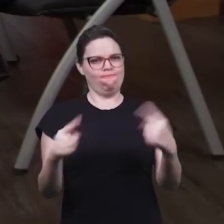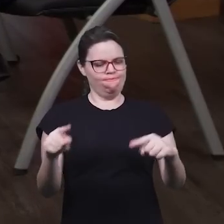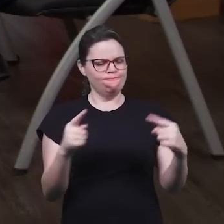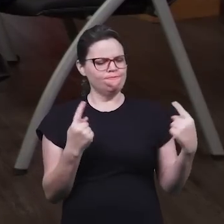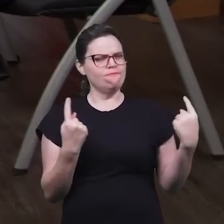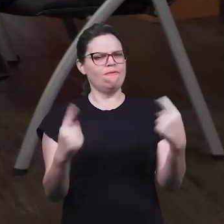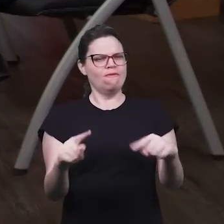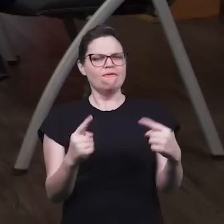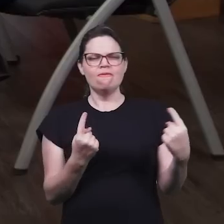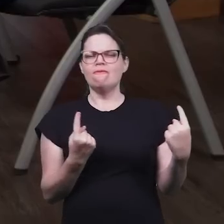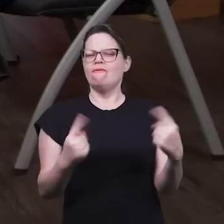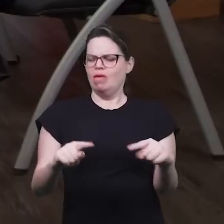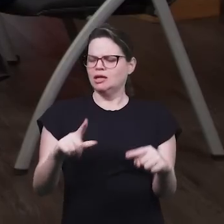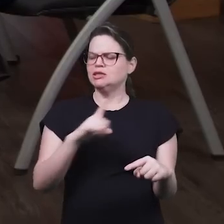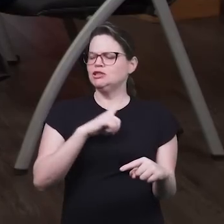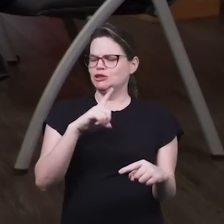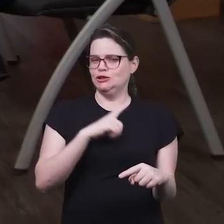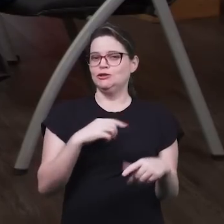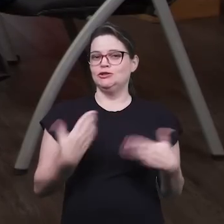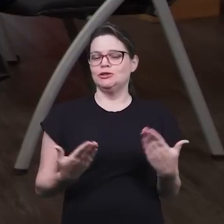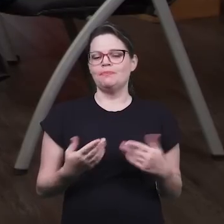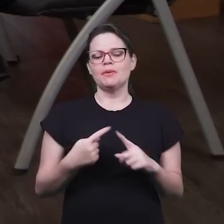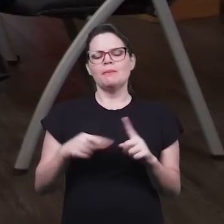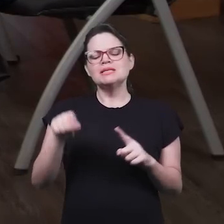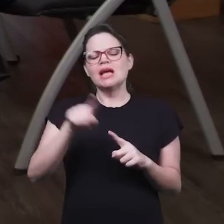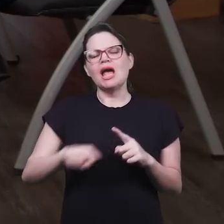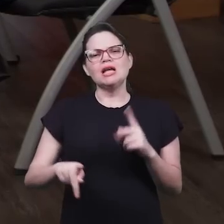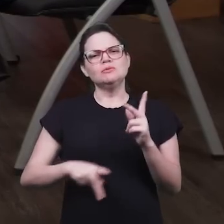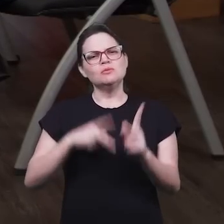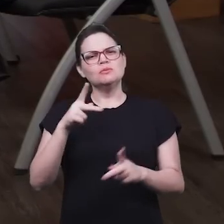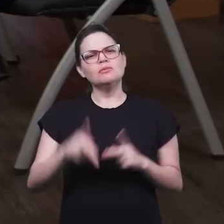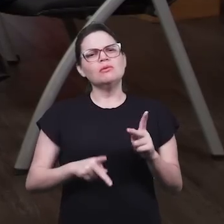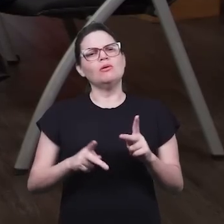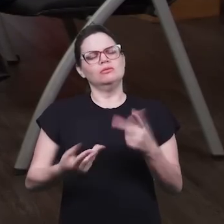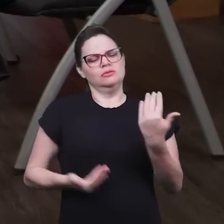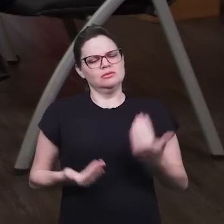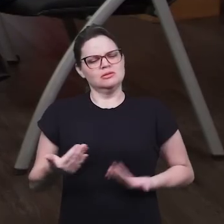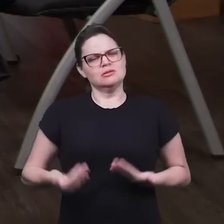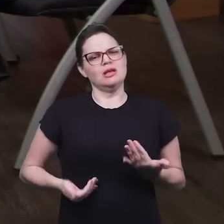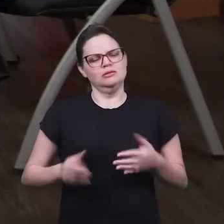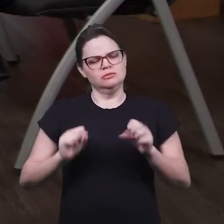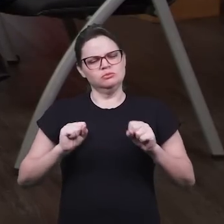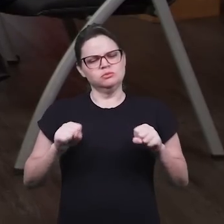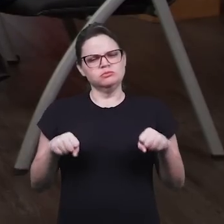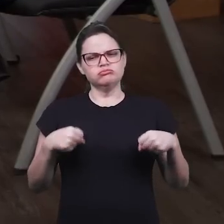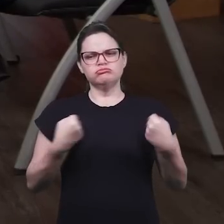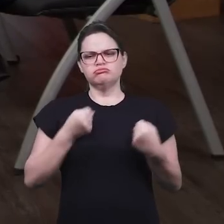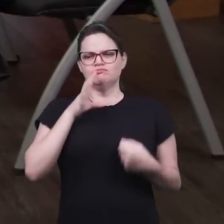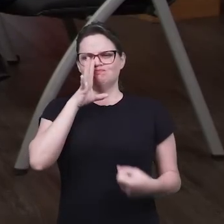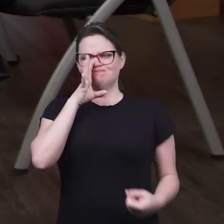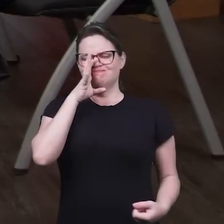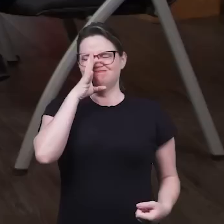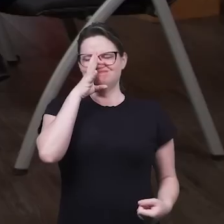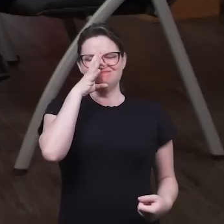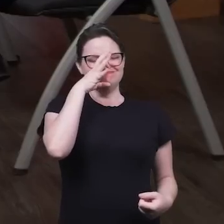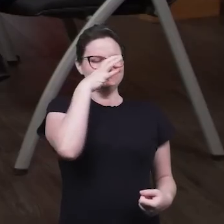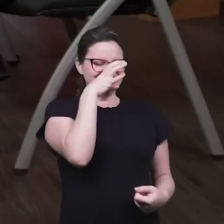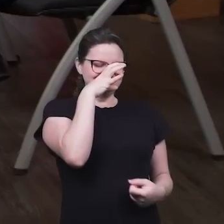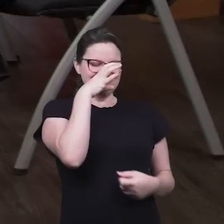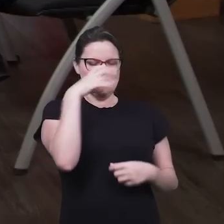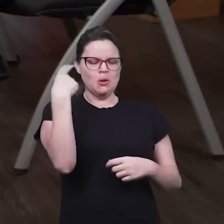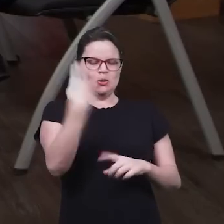esse povo, como bem mencionado aqui pelo Jerônimo, a enfrentar, a resistir às